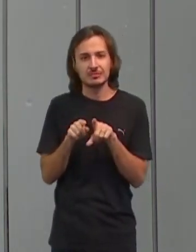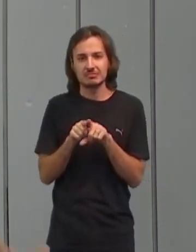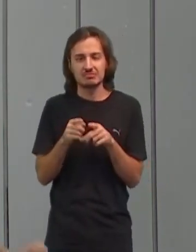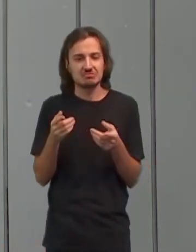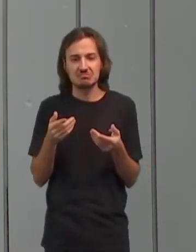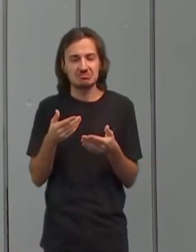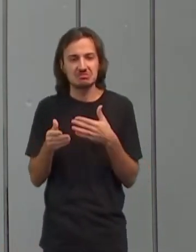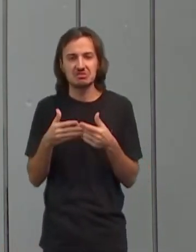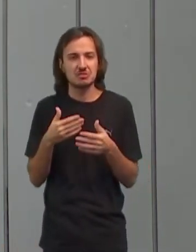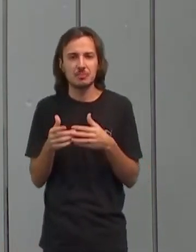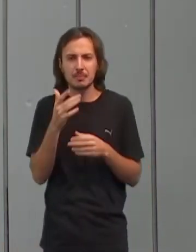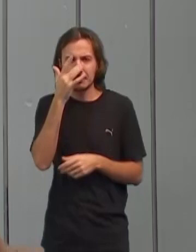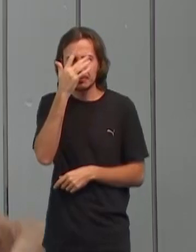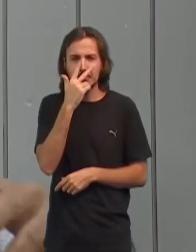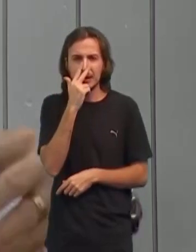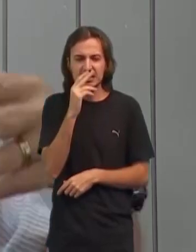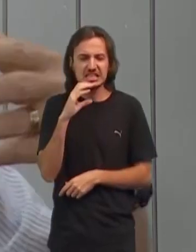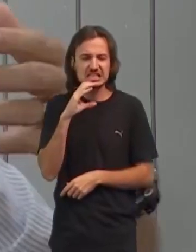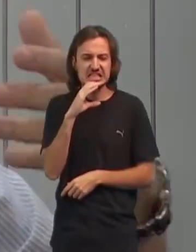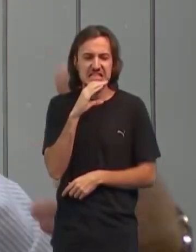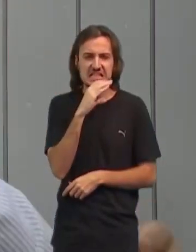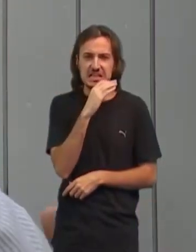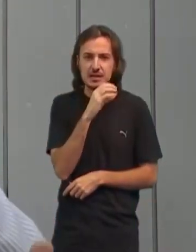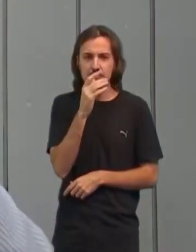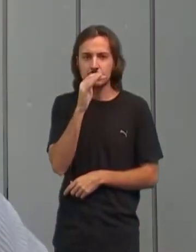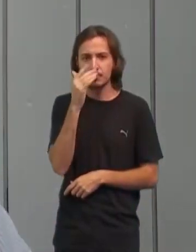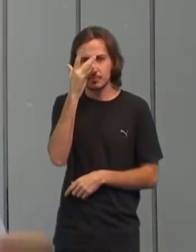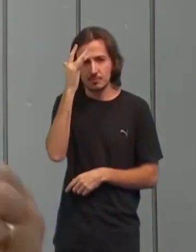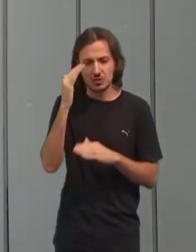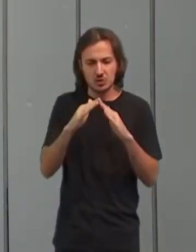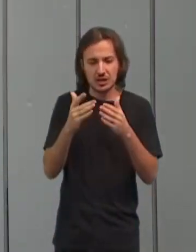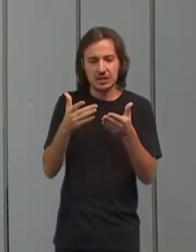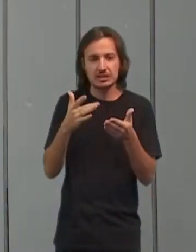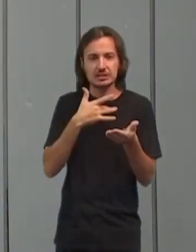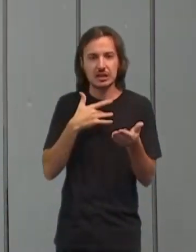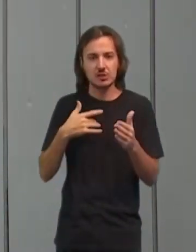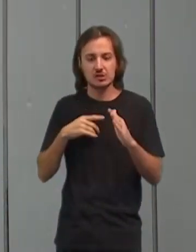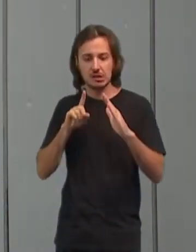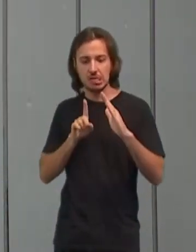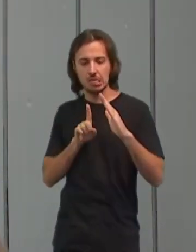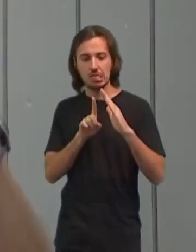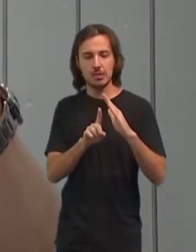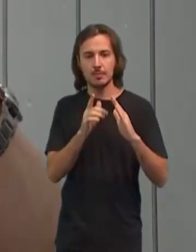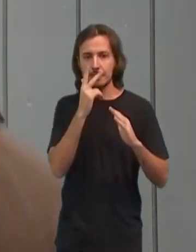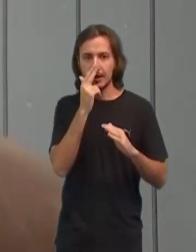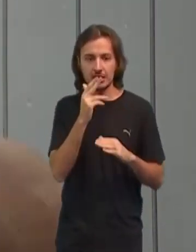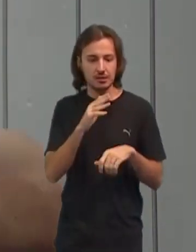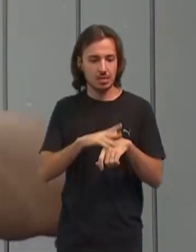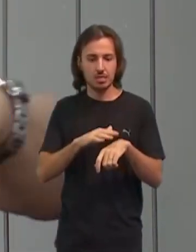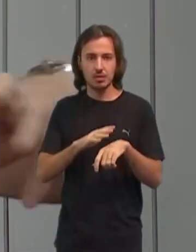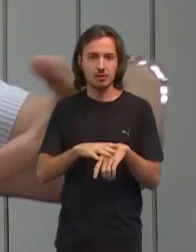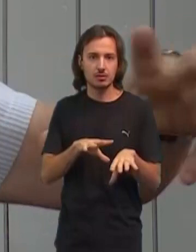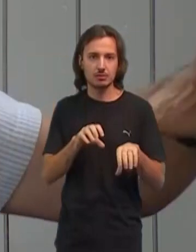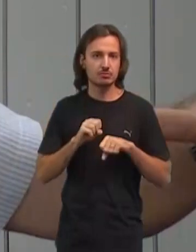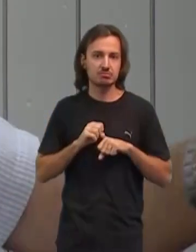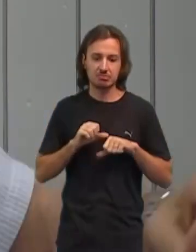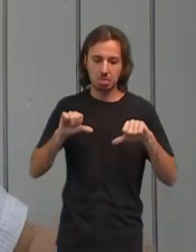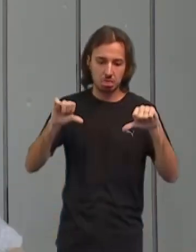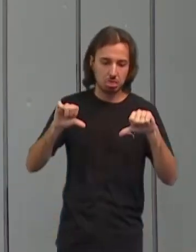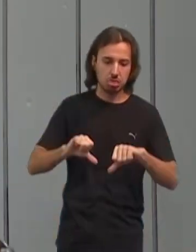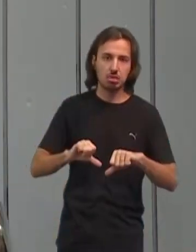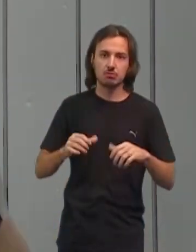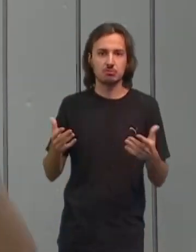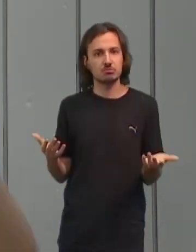sai de lá, em vez dela sair com saúde, ela sai mais adoecida ainda. Então, é necessário que essas ferramentas que a gente pode